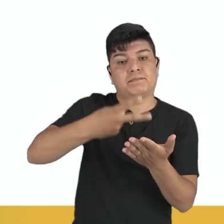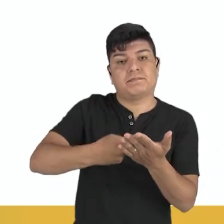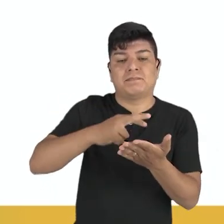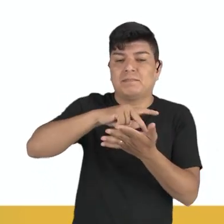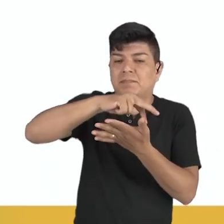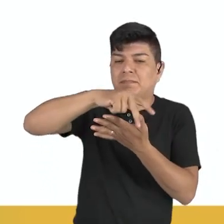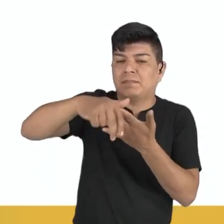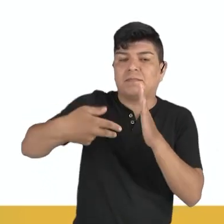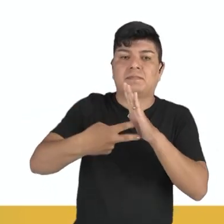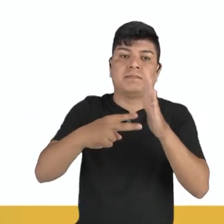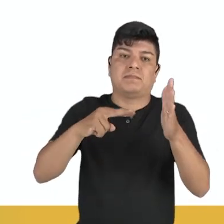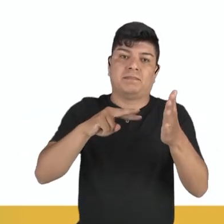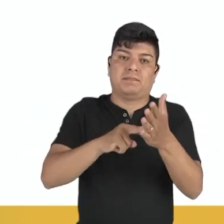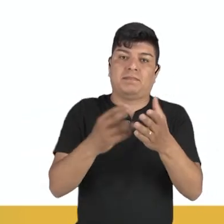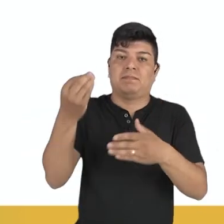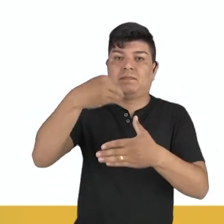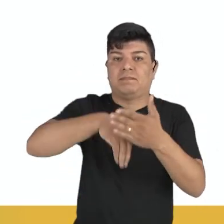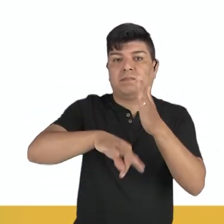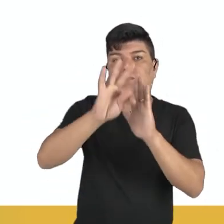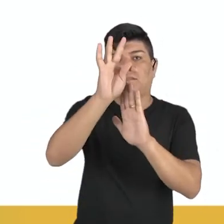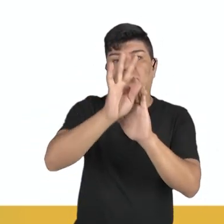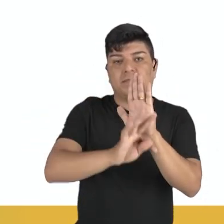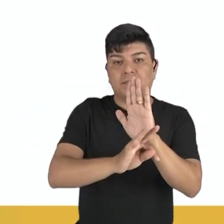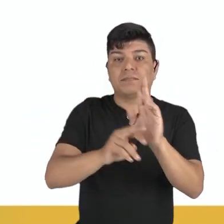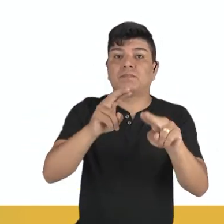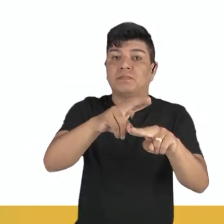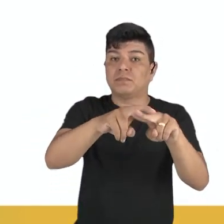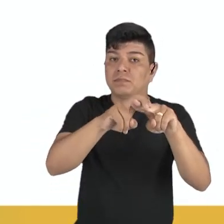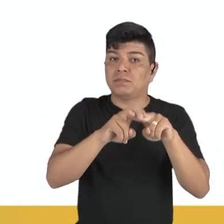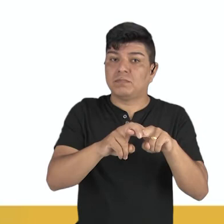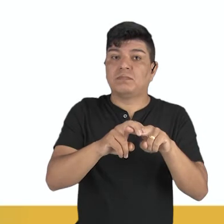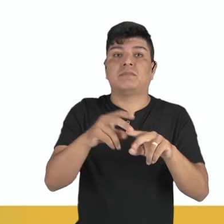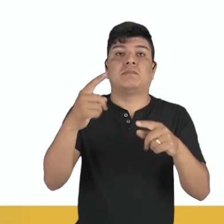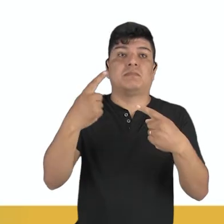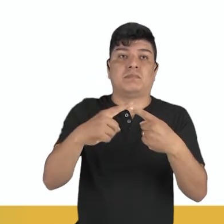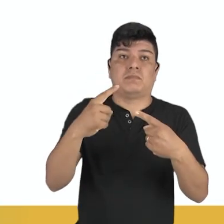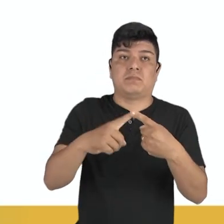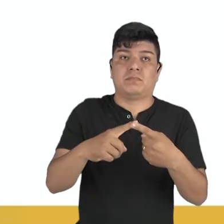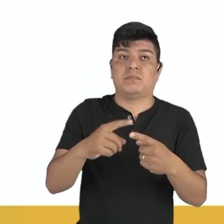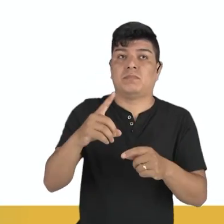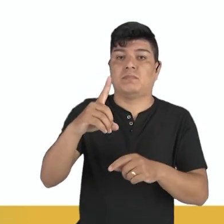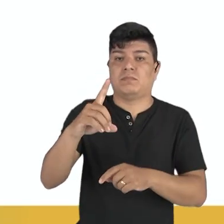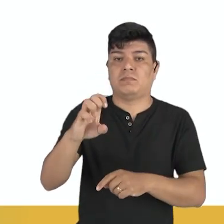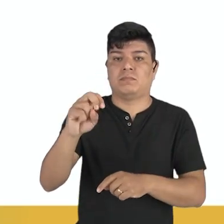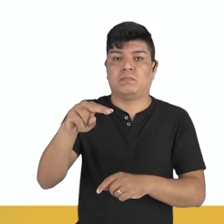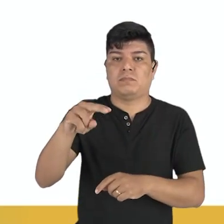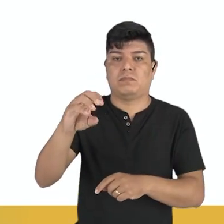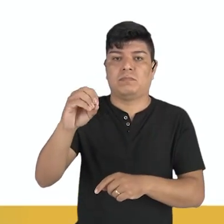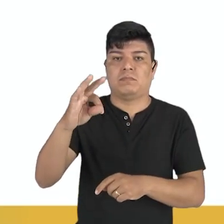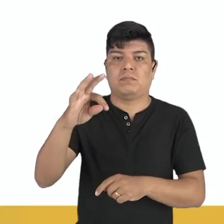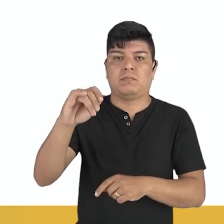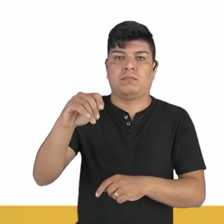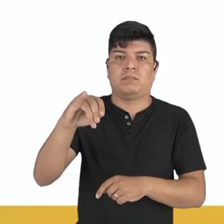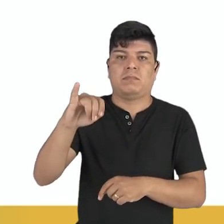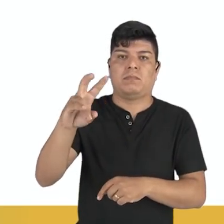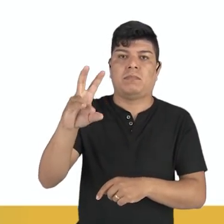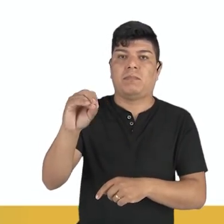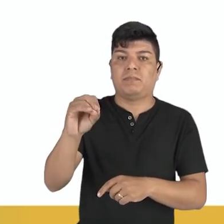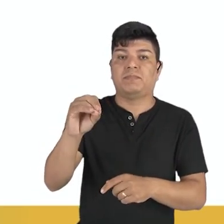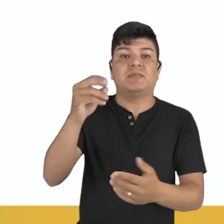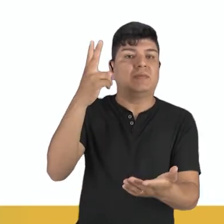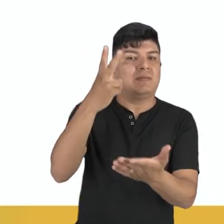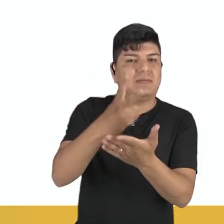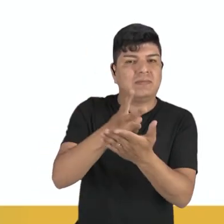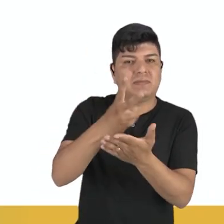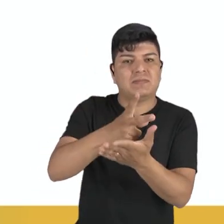vários significados e sentidos dentro do texto Então denotativo no cade aí porque o denotativo ele tem sempre a ver com